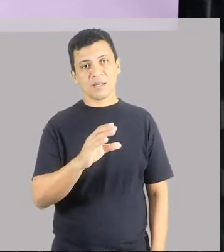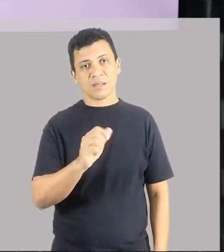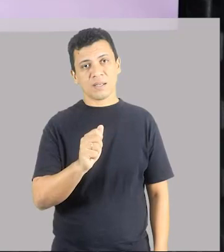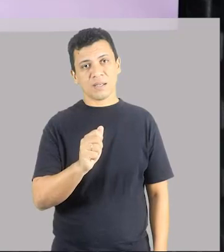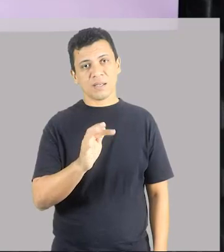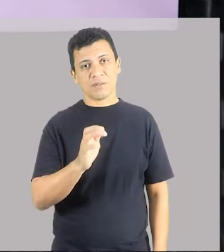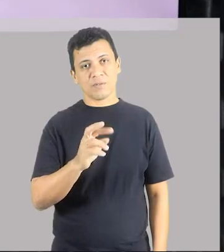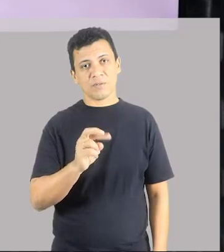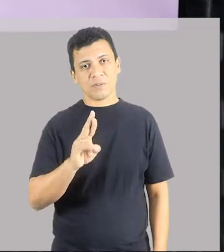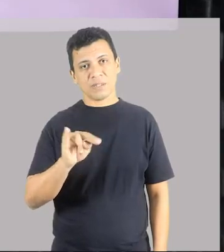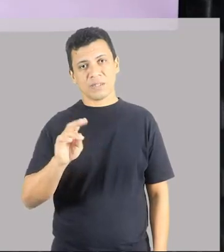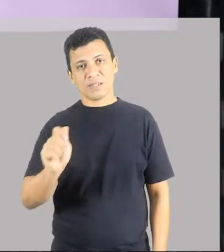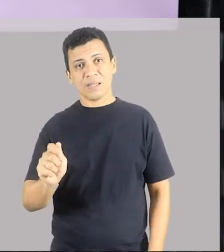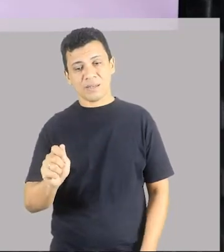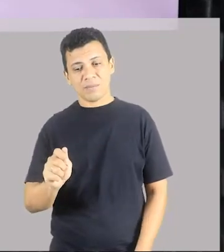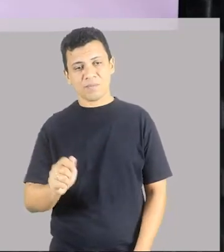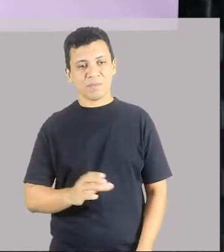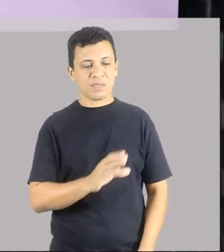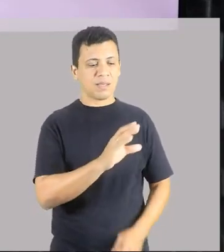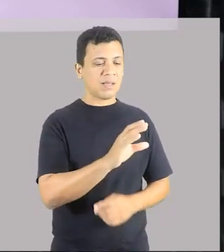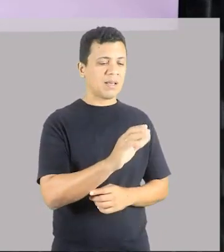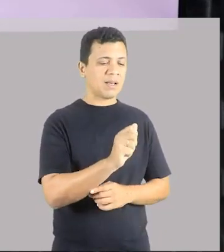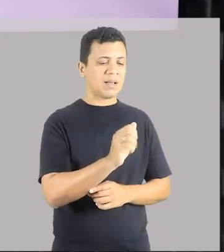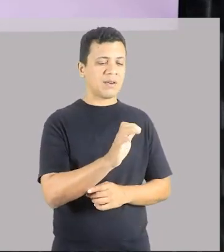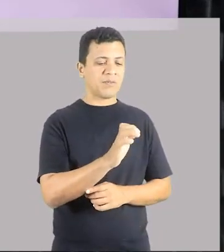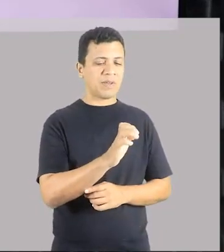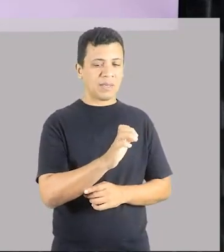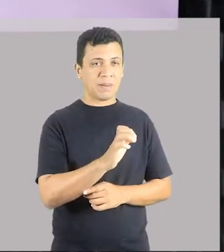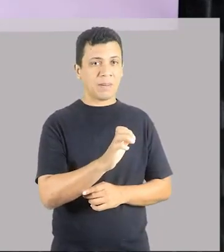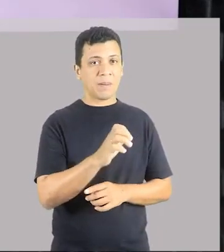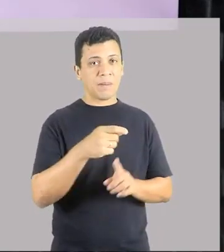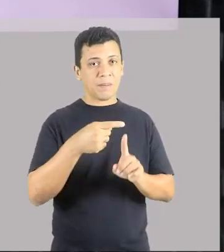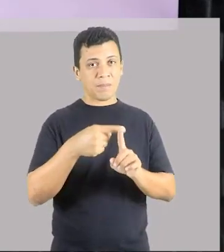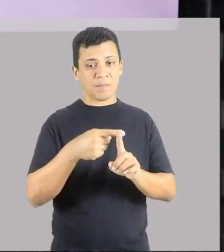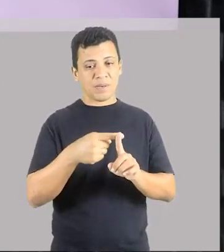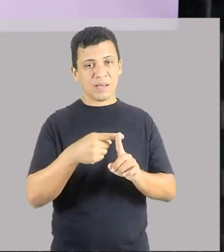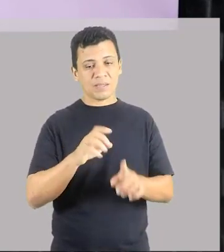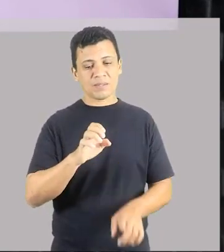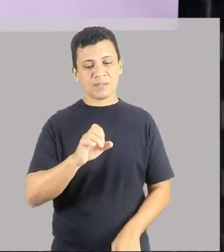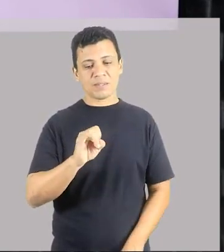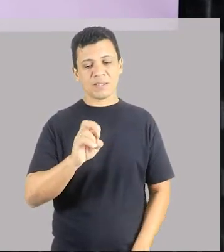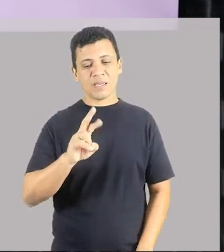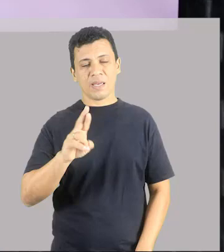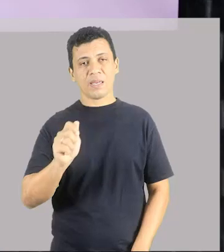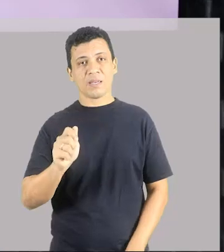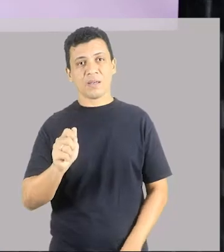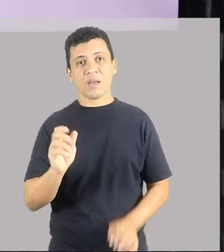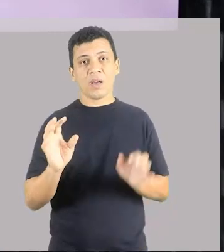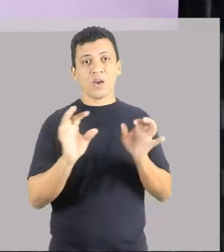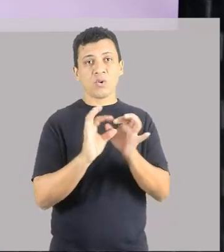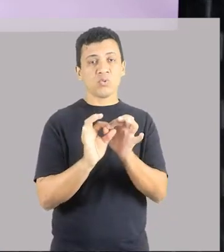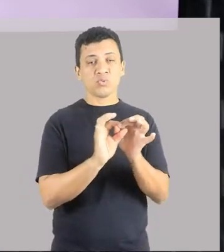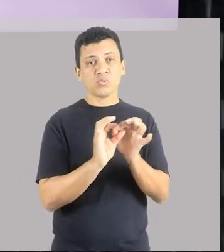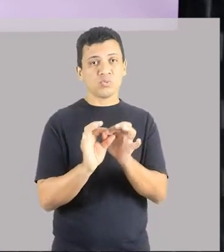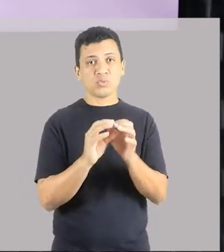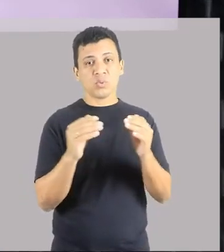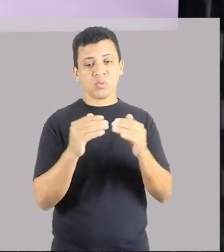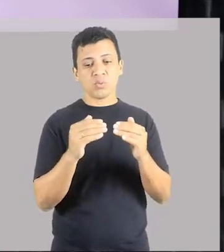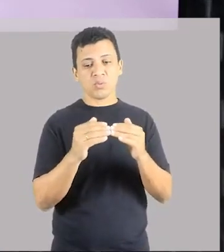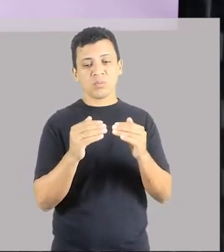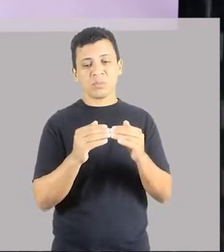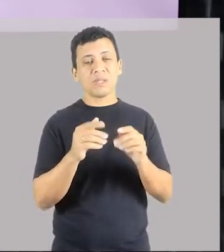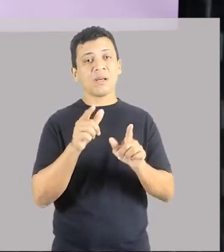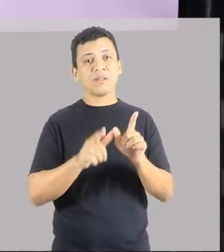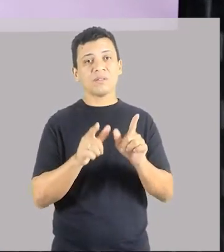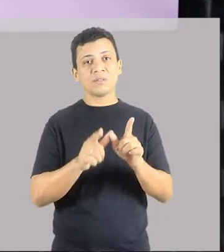café certo mas o sufixo eira aí eu junto e faço Associação com a vogal a vogal